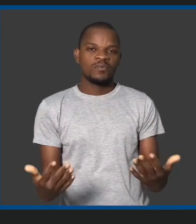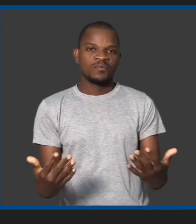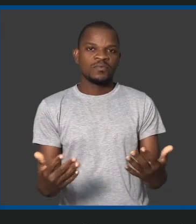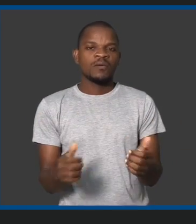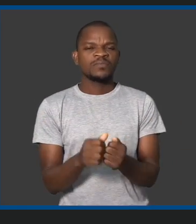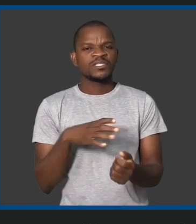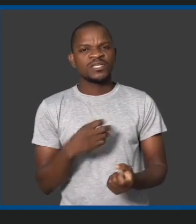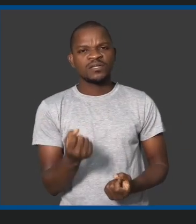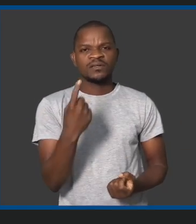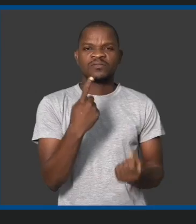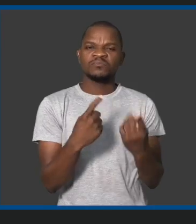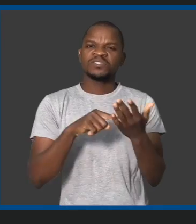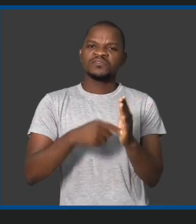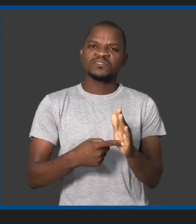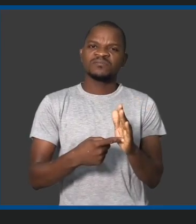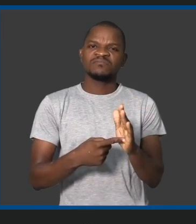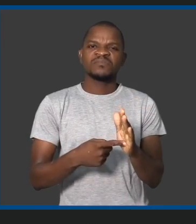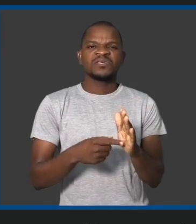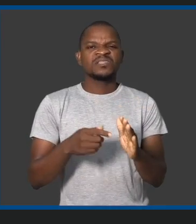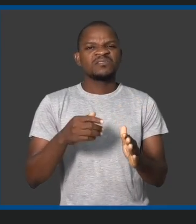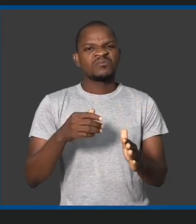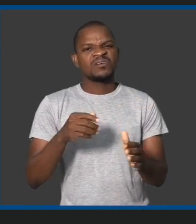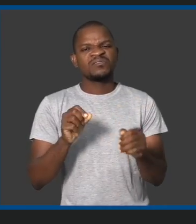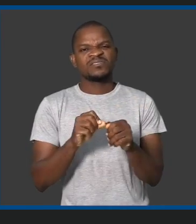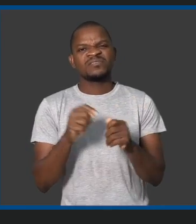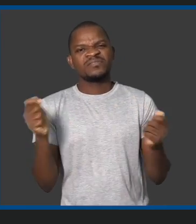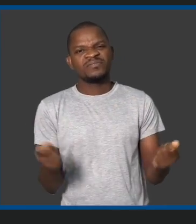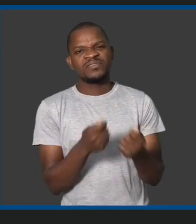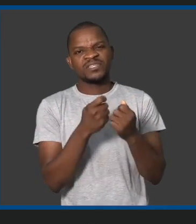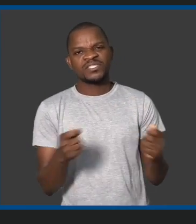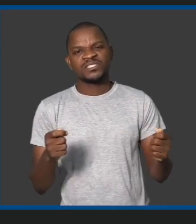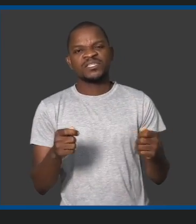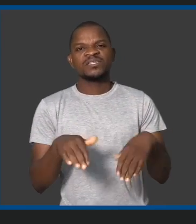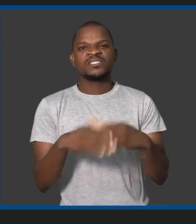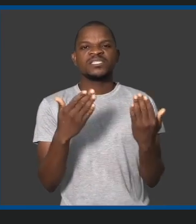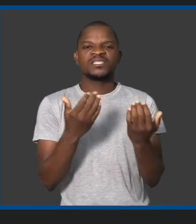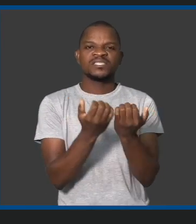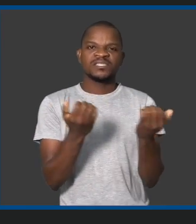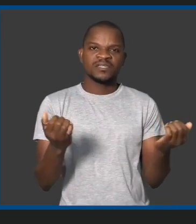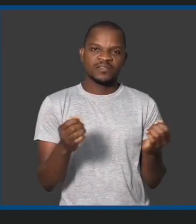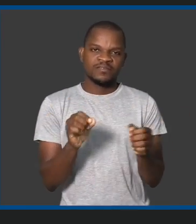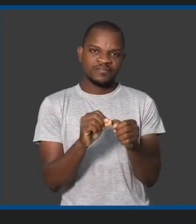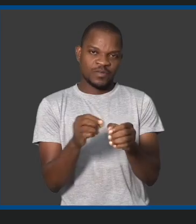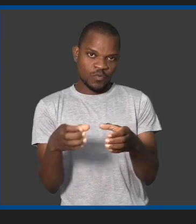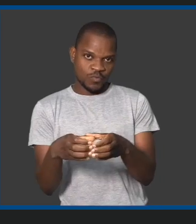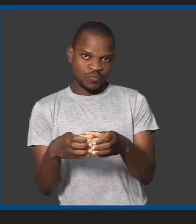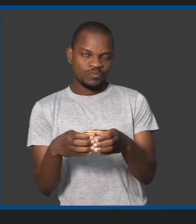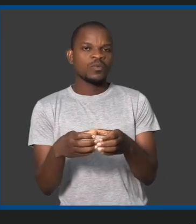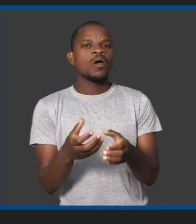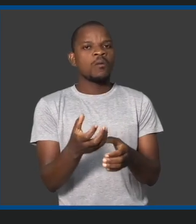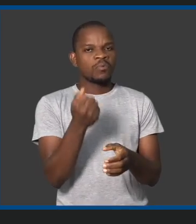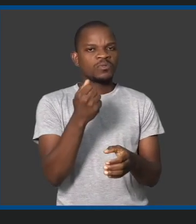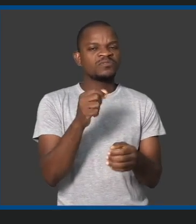às vezes, eles têm feito, nas festas deles, de 1 de junho, aí criam-se um grupinho,